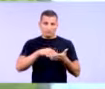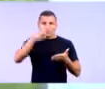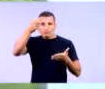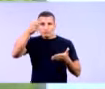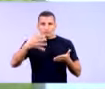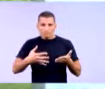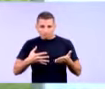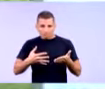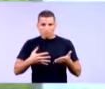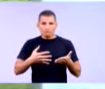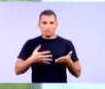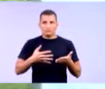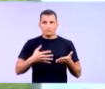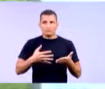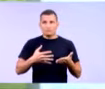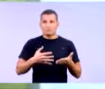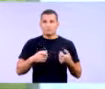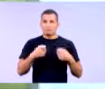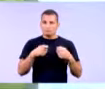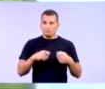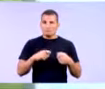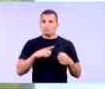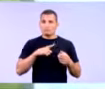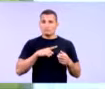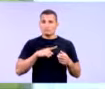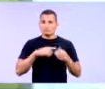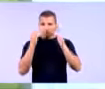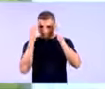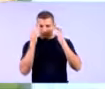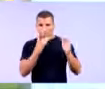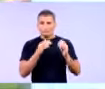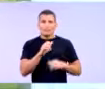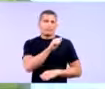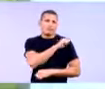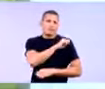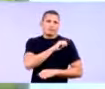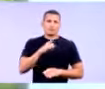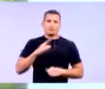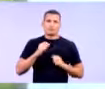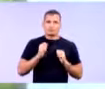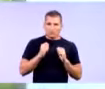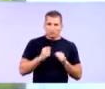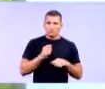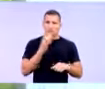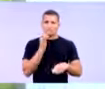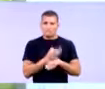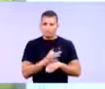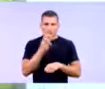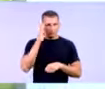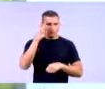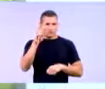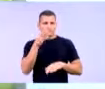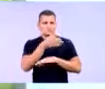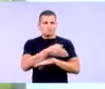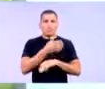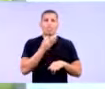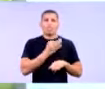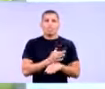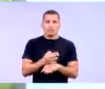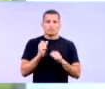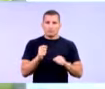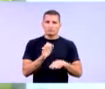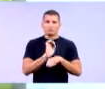especificado no termo de compromisso, tem que seguir à risca. O aluno ele pode se ausentar, ele pode passar 3 dias sem aparecer no trabalho dele, o